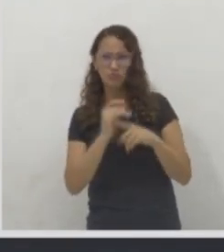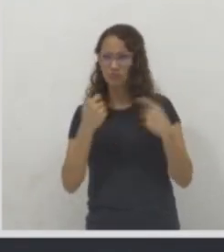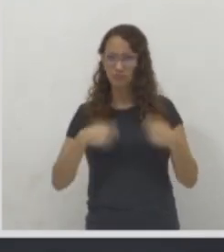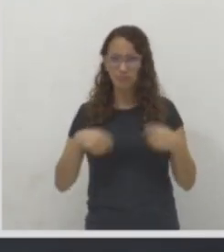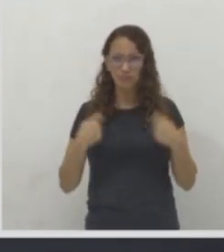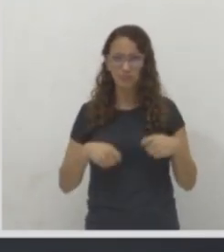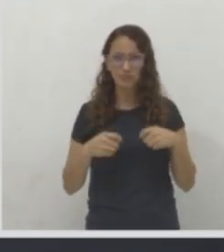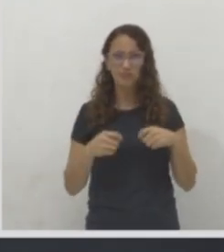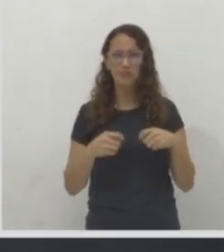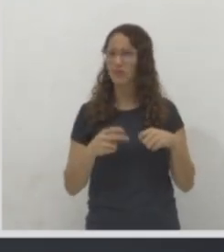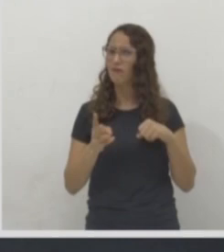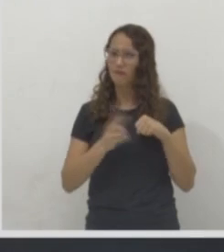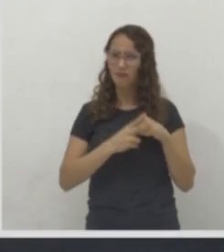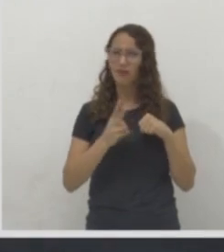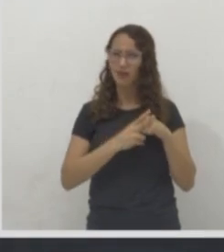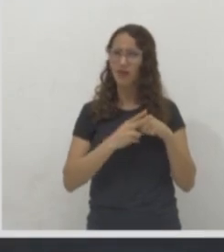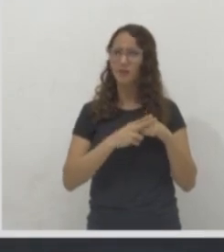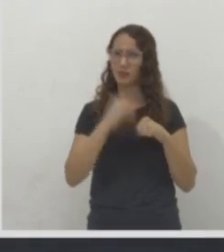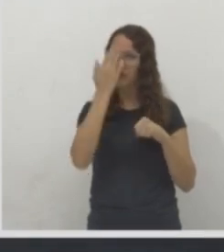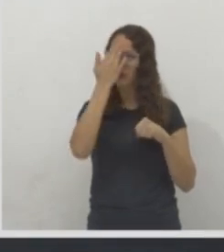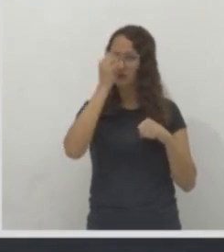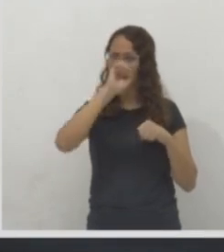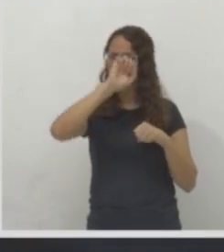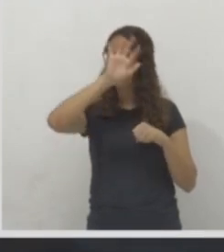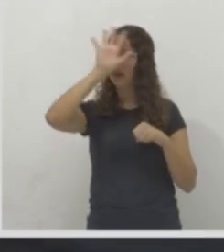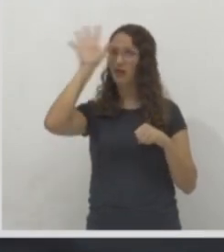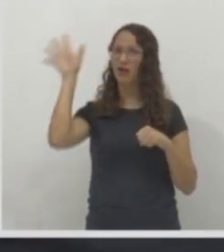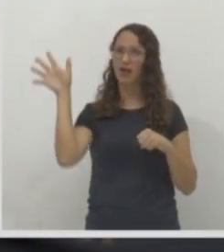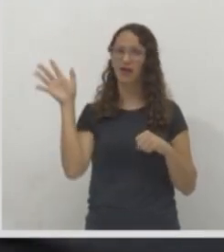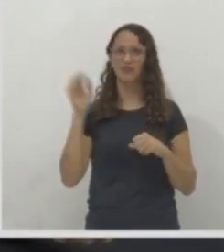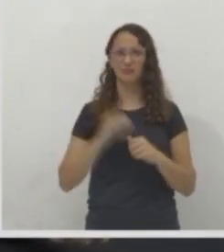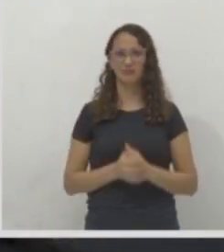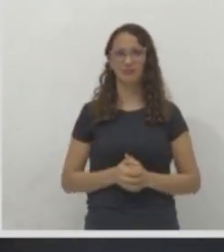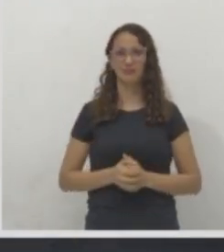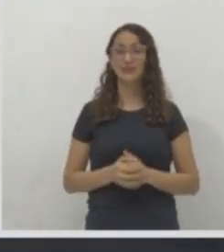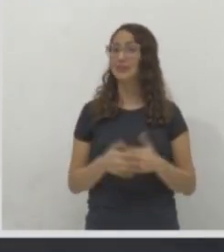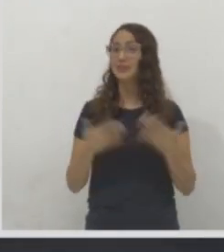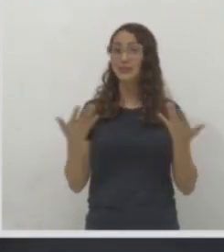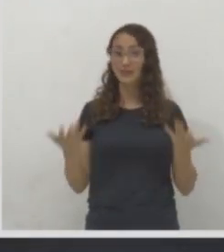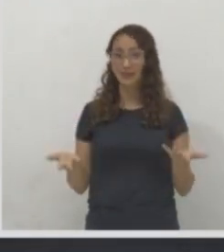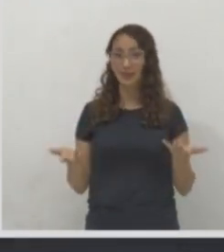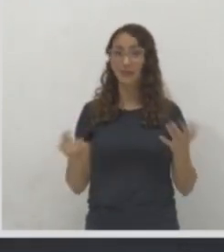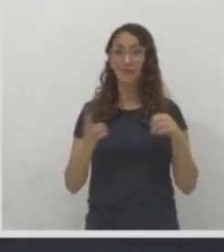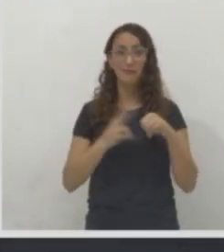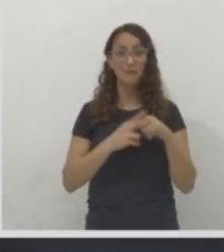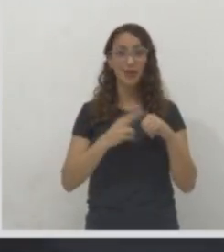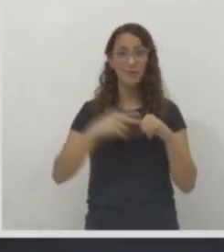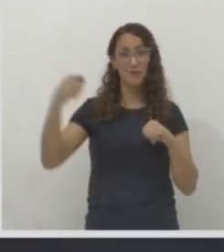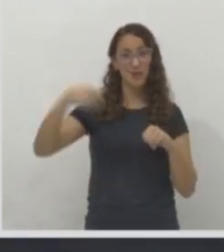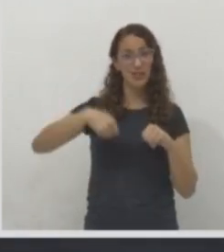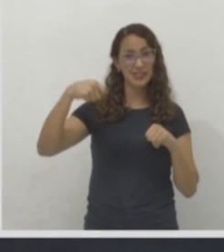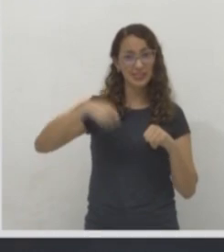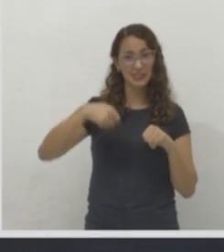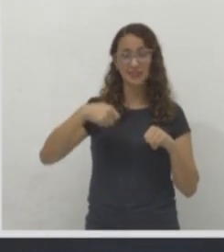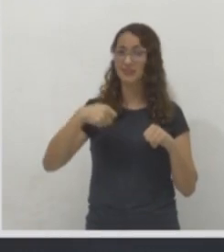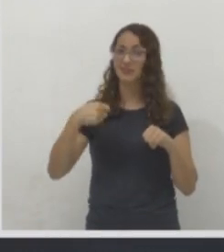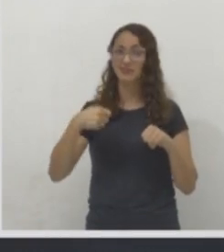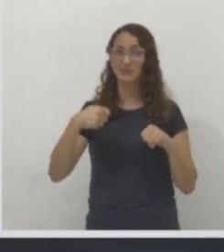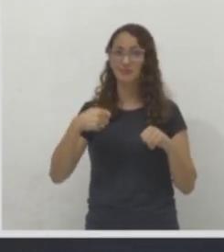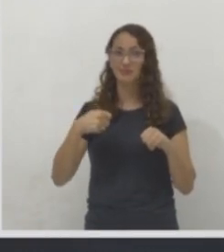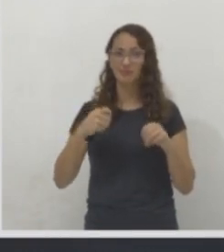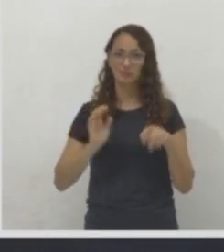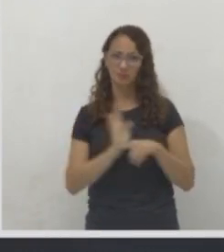enunciado. Então, esse verbo que não vai exigir complemento para se